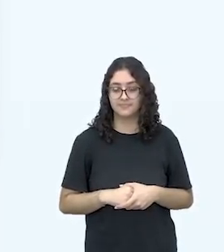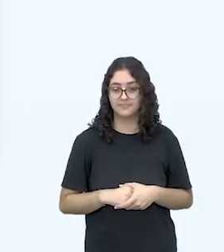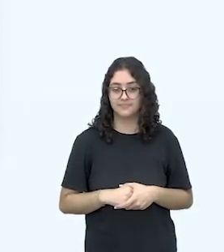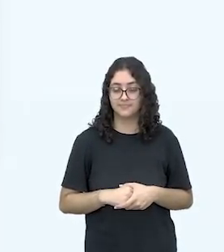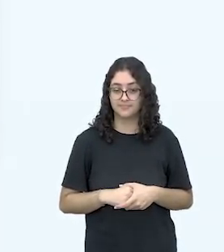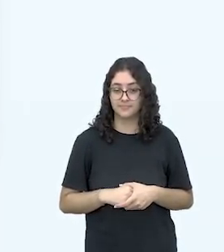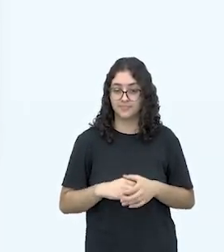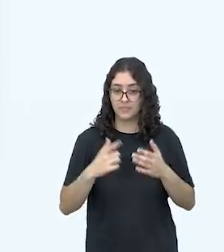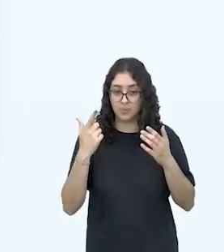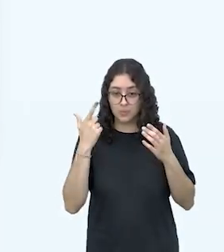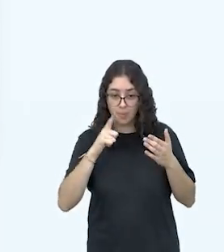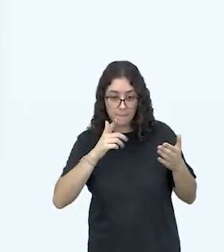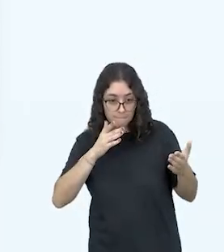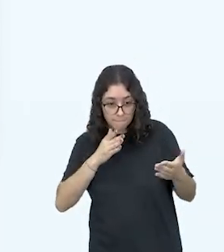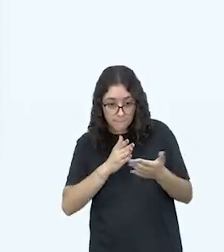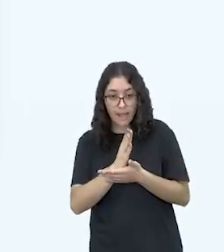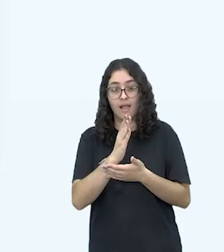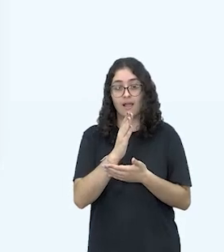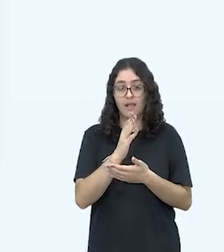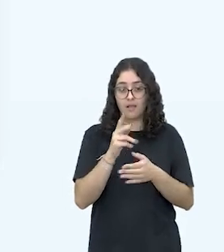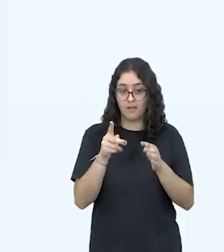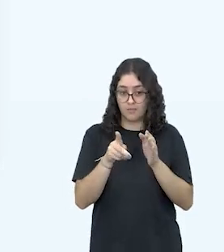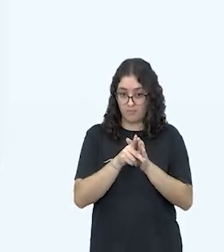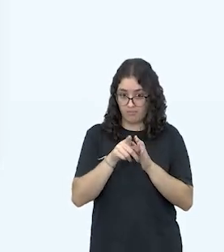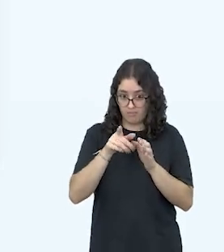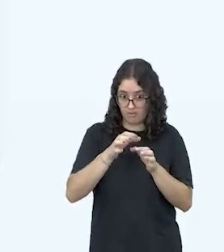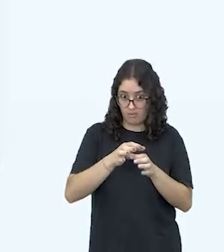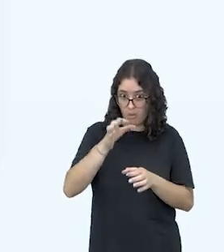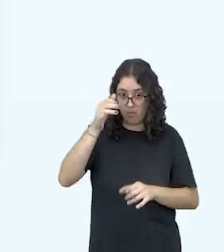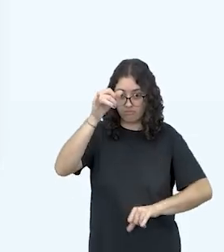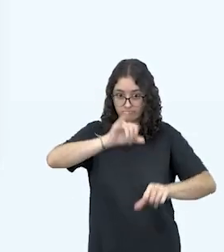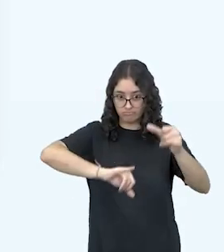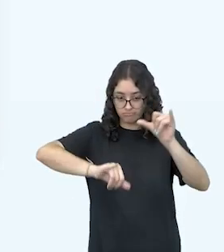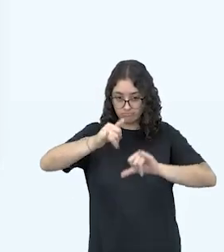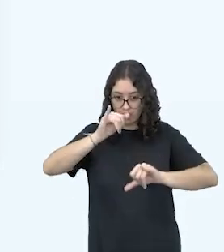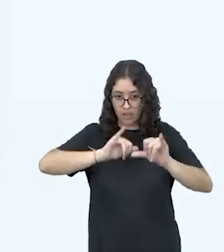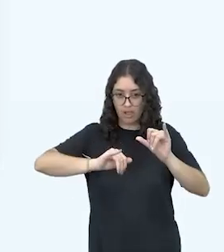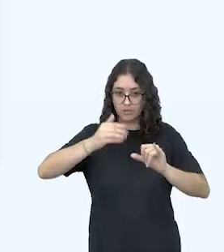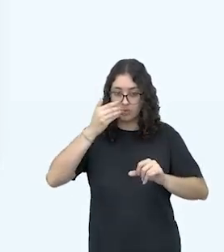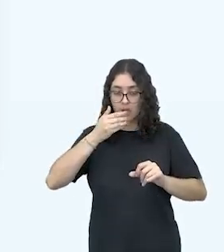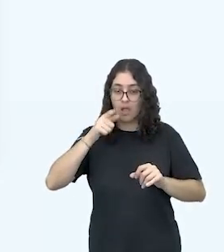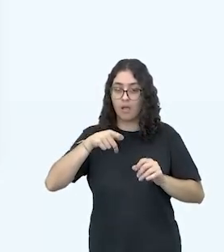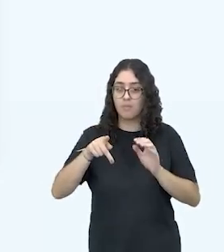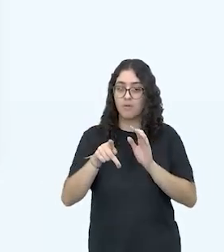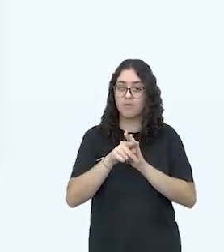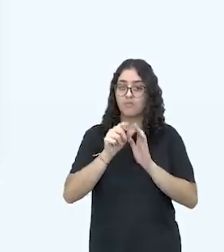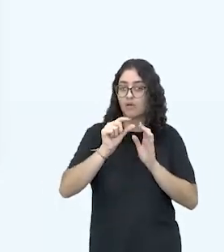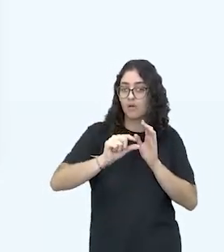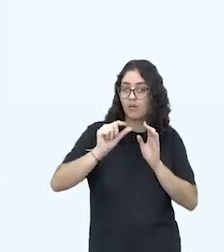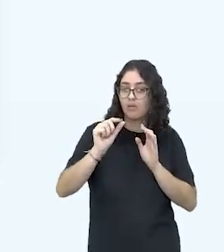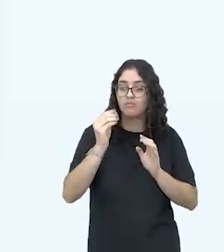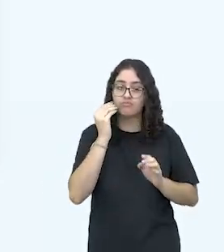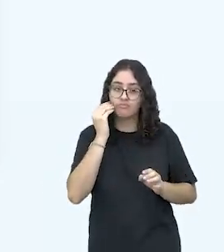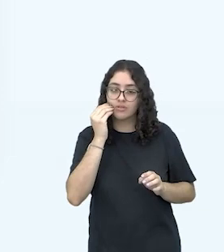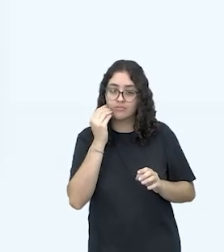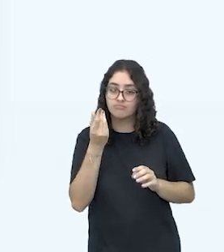Com a aprovação pela CTN-Bio, a cana transgênica será introduzida de forma gradual com o acompanhamento das áreas